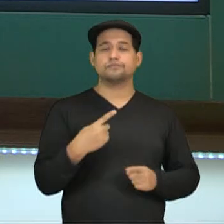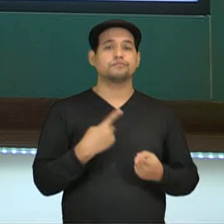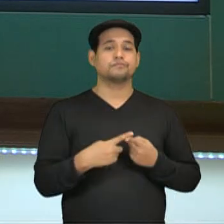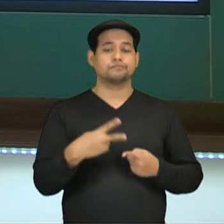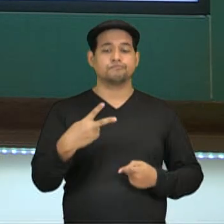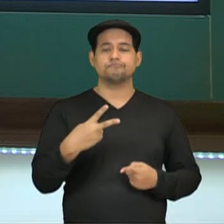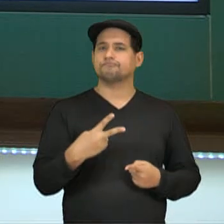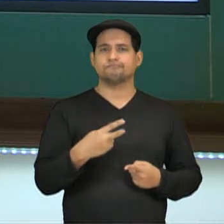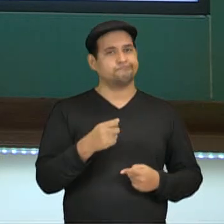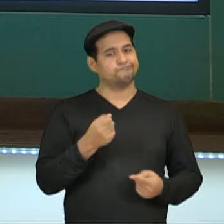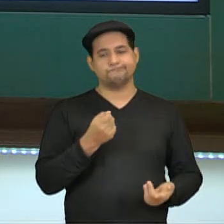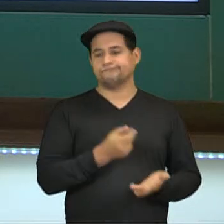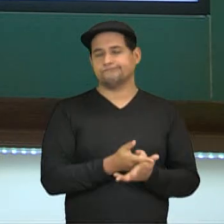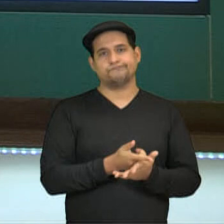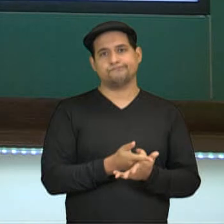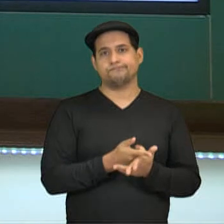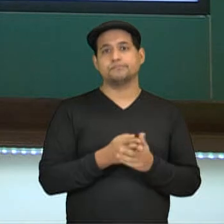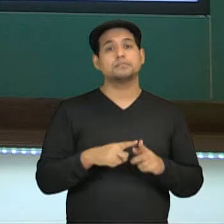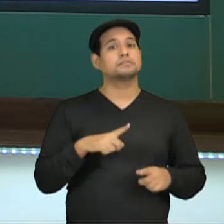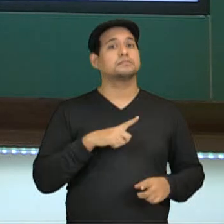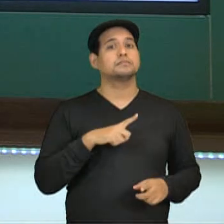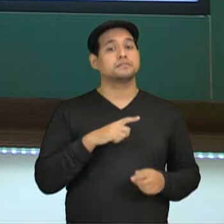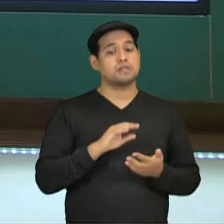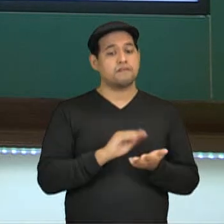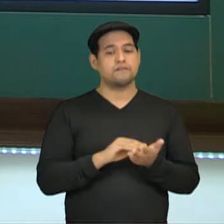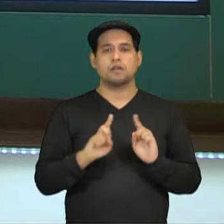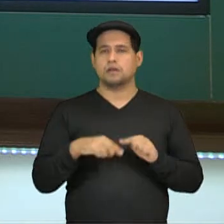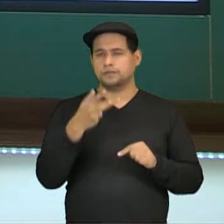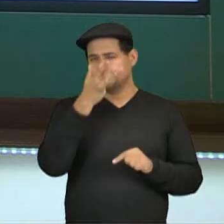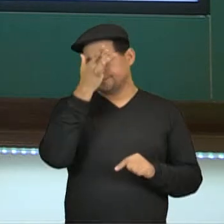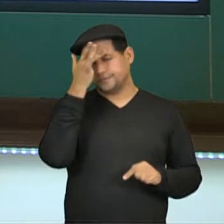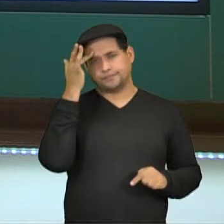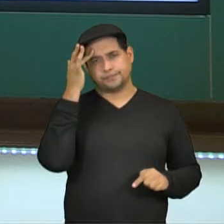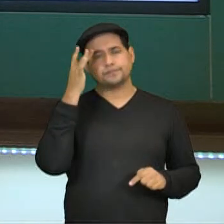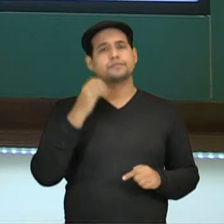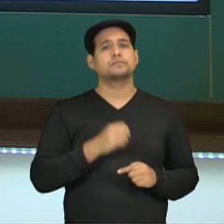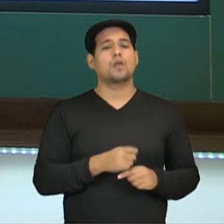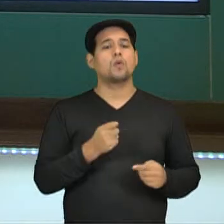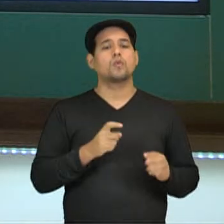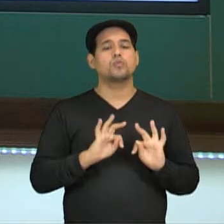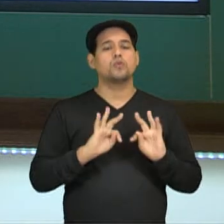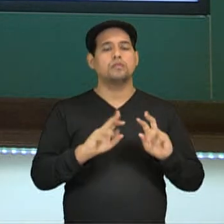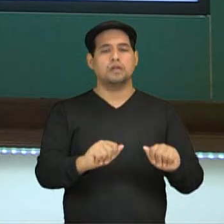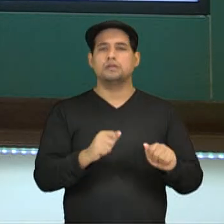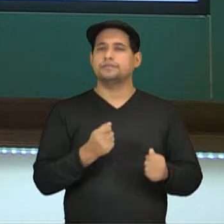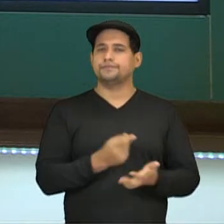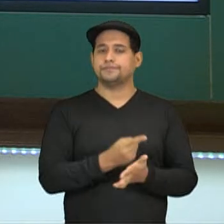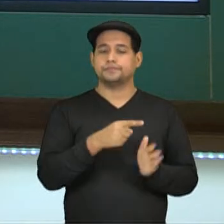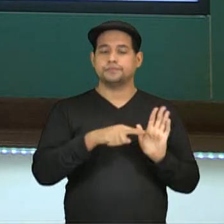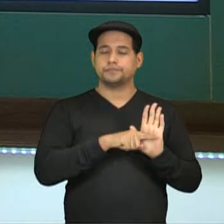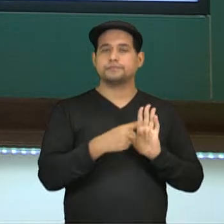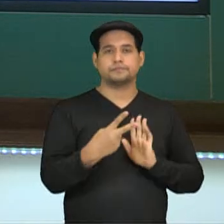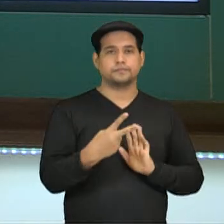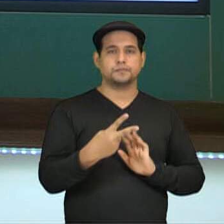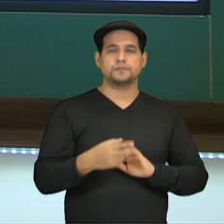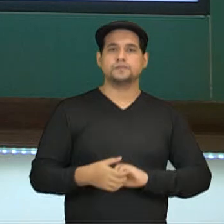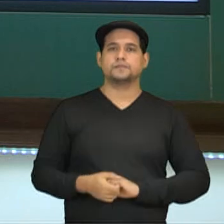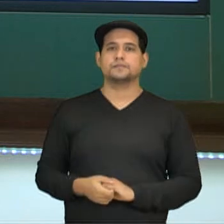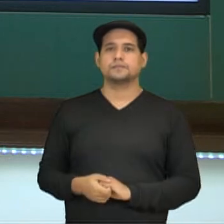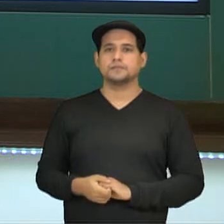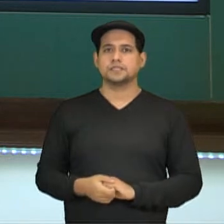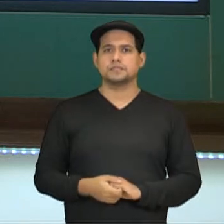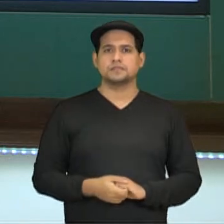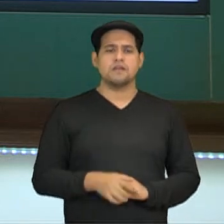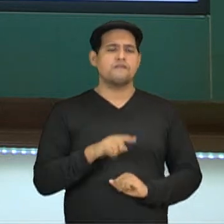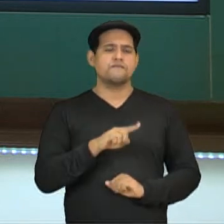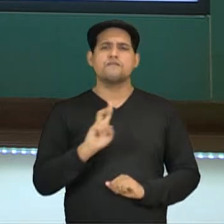aqueles 2 não puderam pagar, então sobrou para o restante. O restante é o total de moradores menos 2, tá bom?